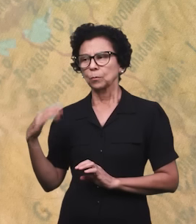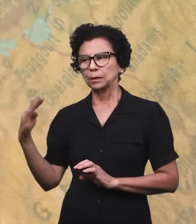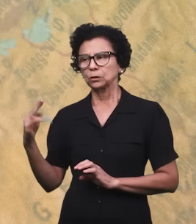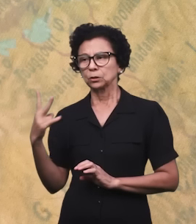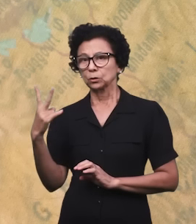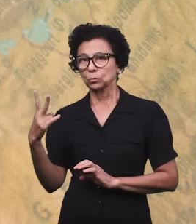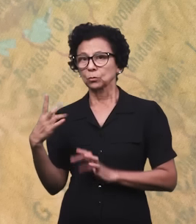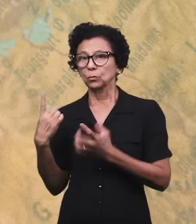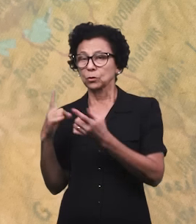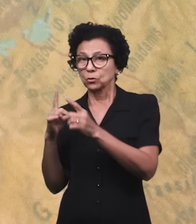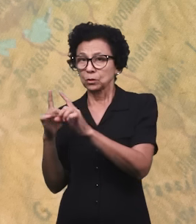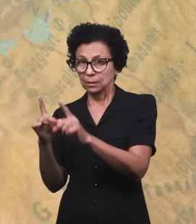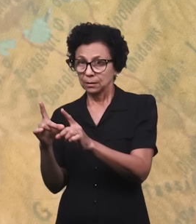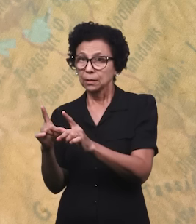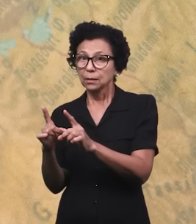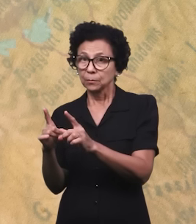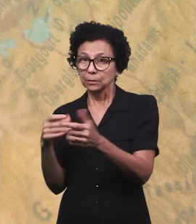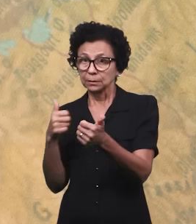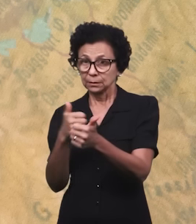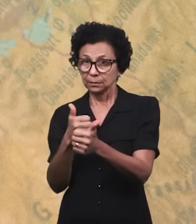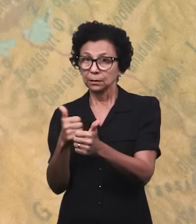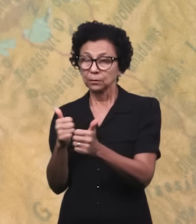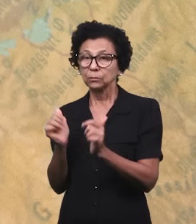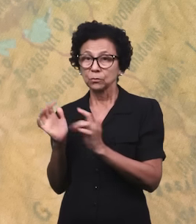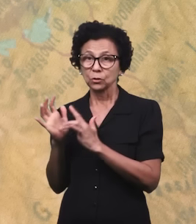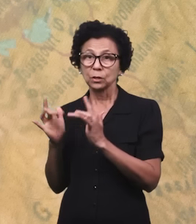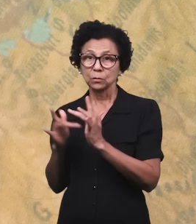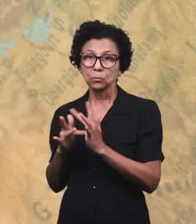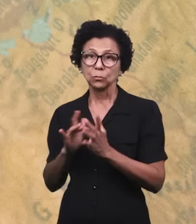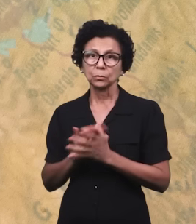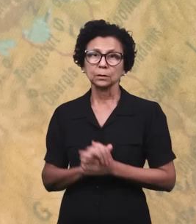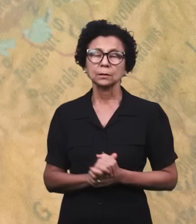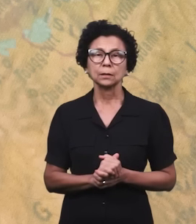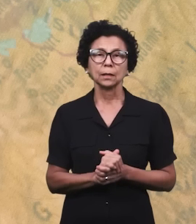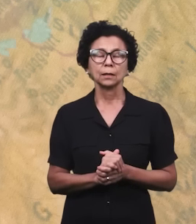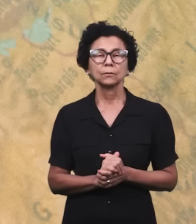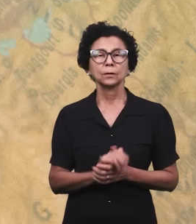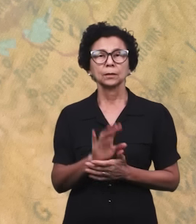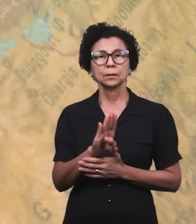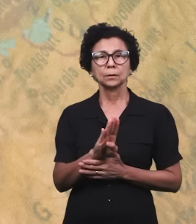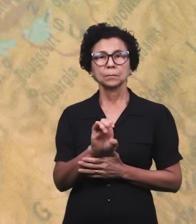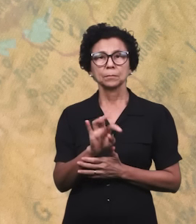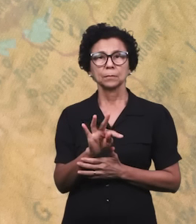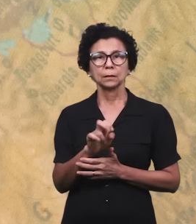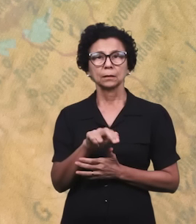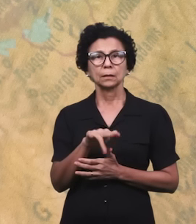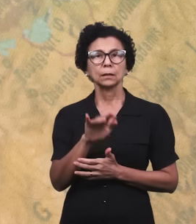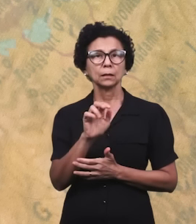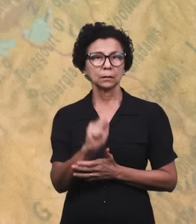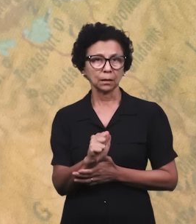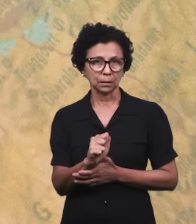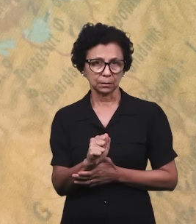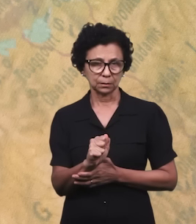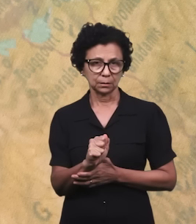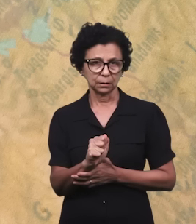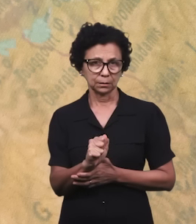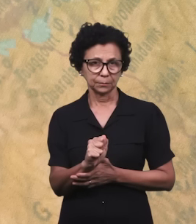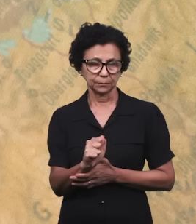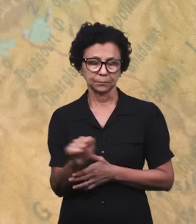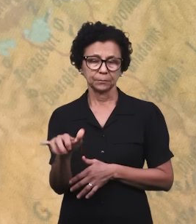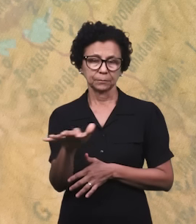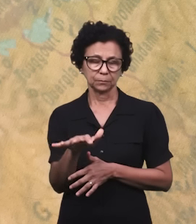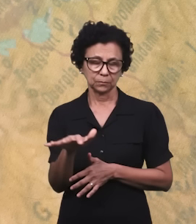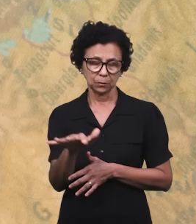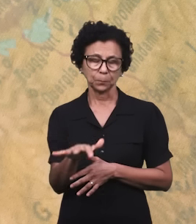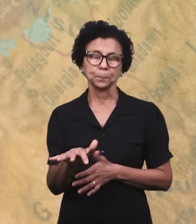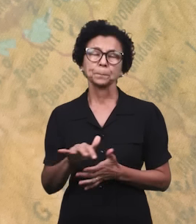foram chamados, seguiram, na verdade, a Jesus, eles estavam ali em Betânia da Pérea. É uma outra Betânia,